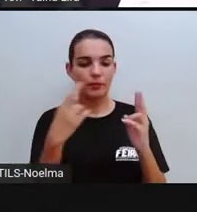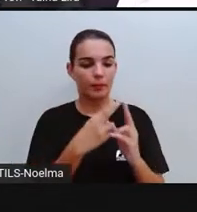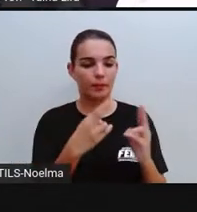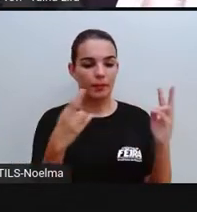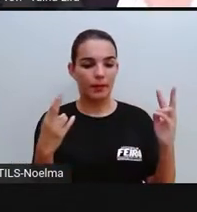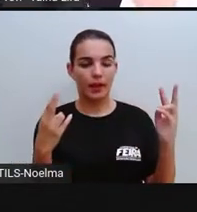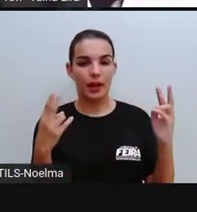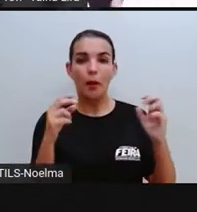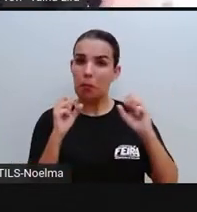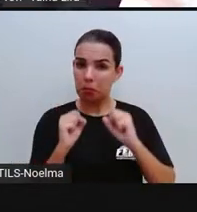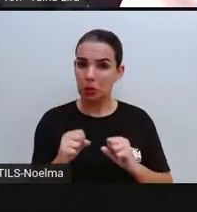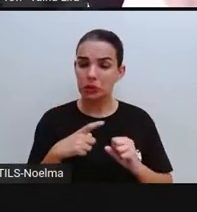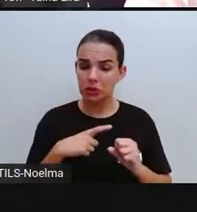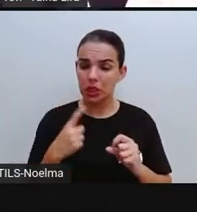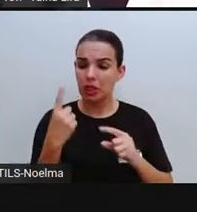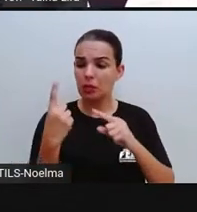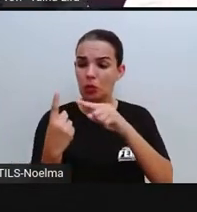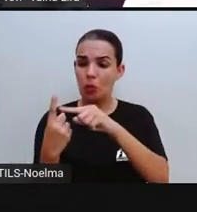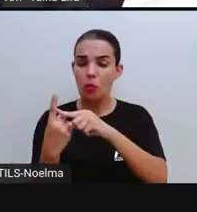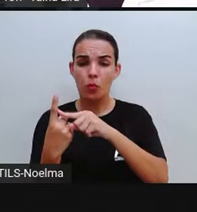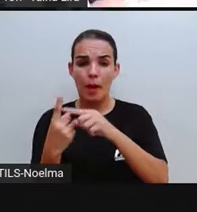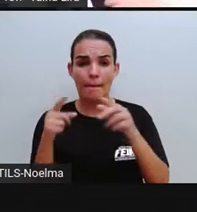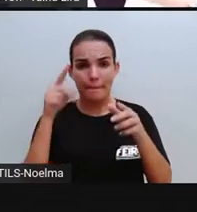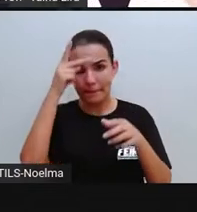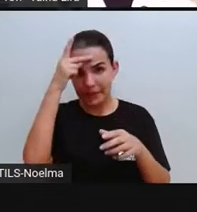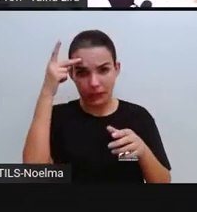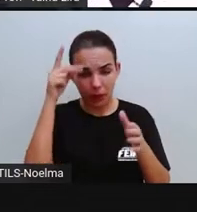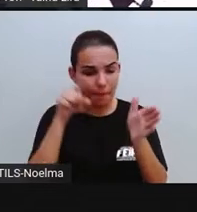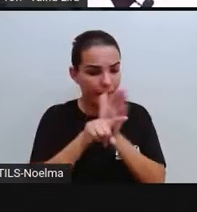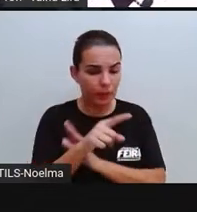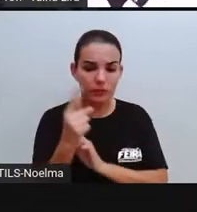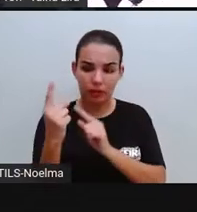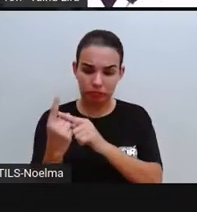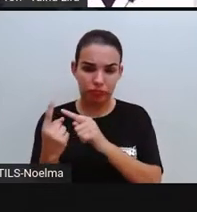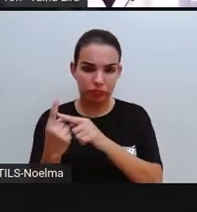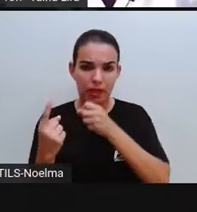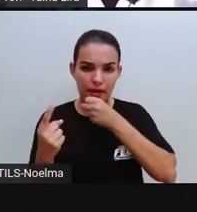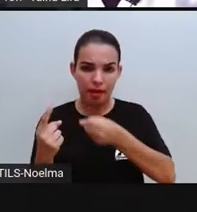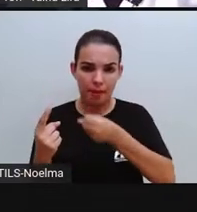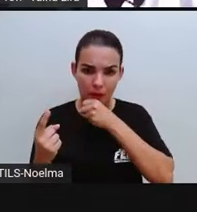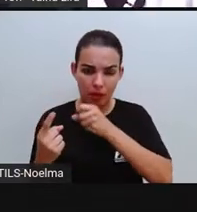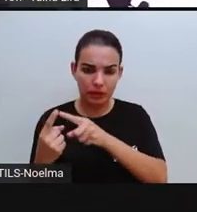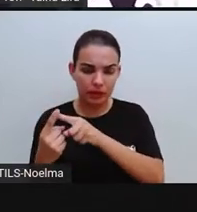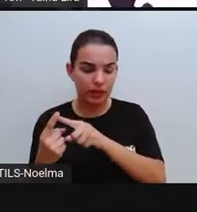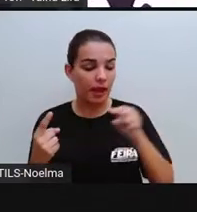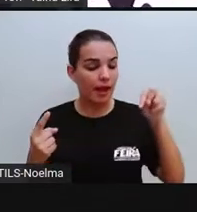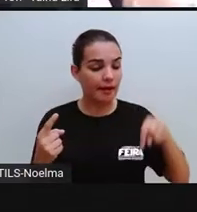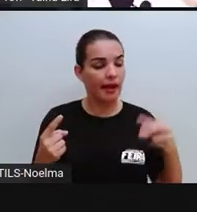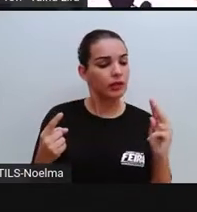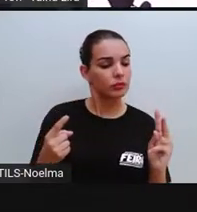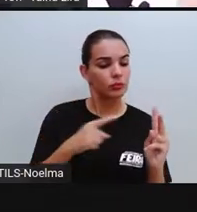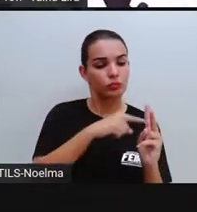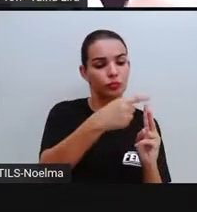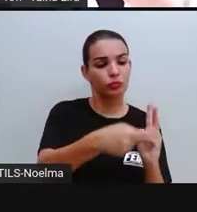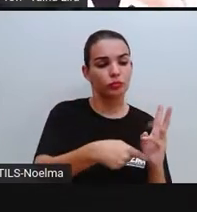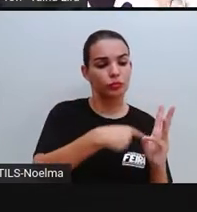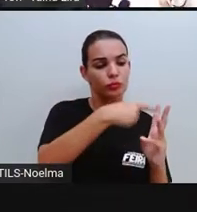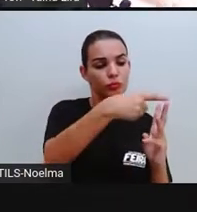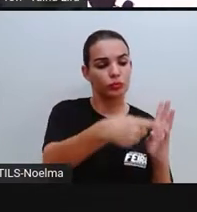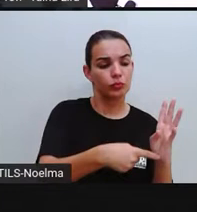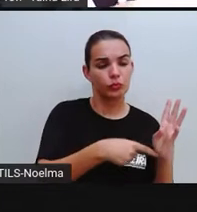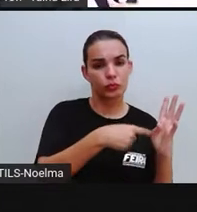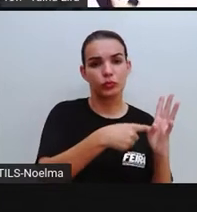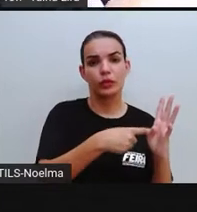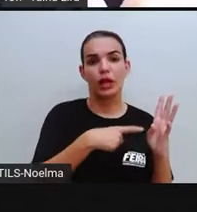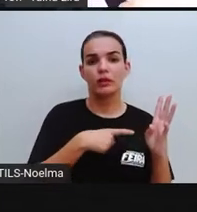entrevistador só, ter mais de um entrevistado. Às vezes é uma entrevista coletiva, né? E aí o nome já fala, entrevista coletiva